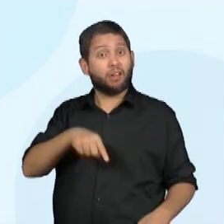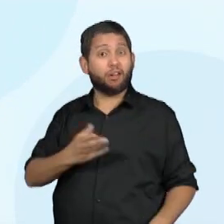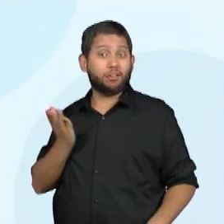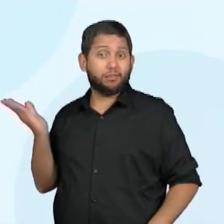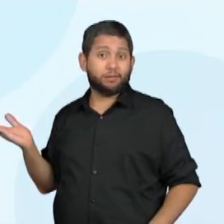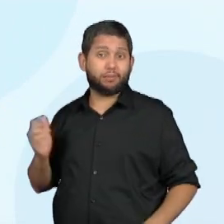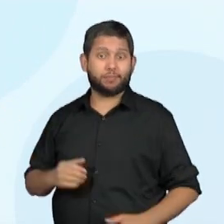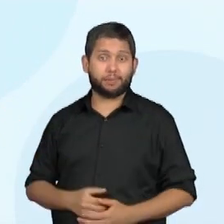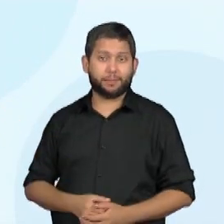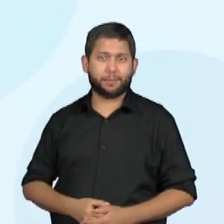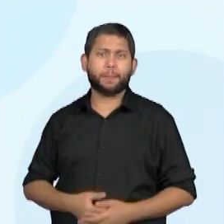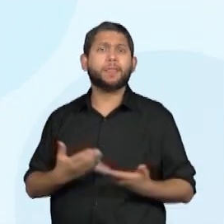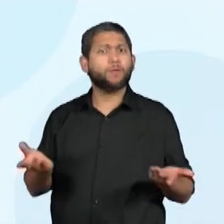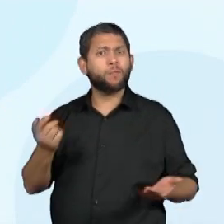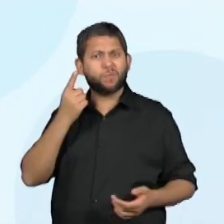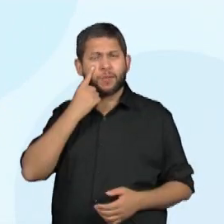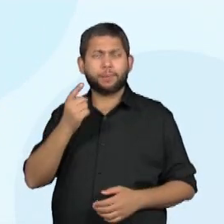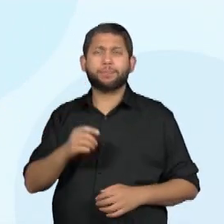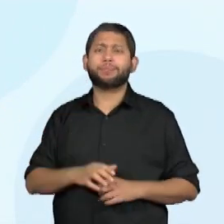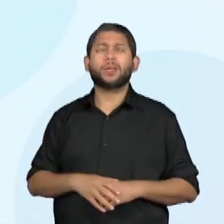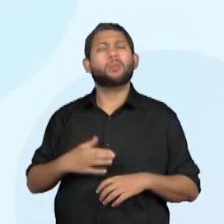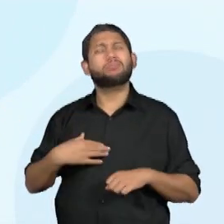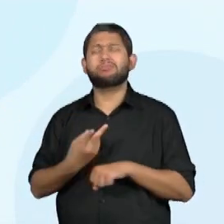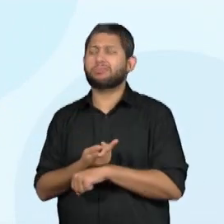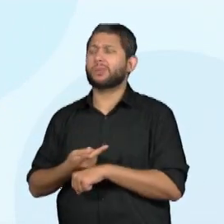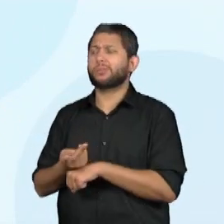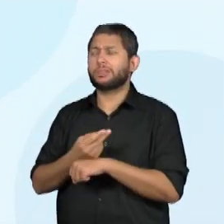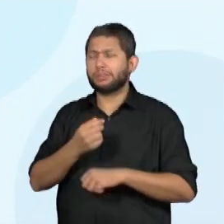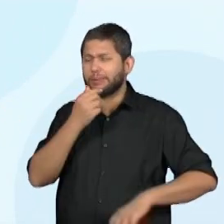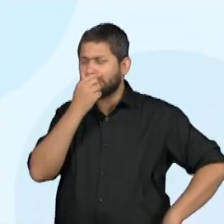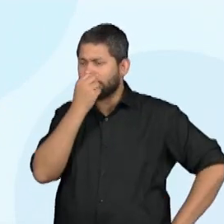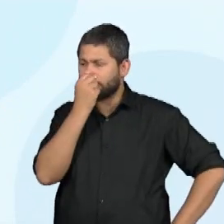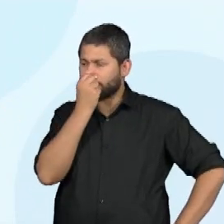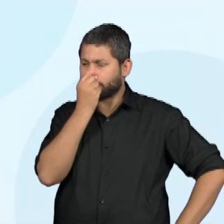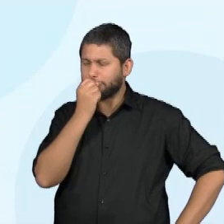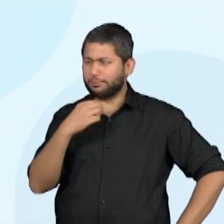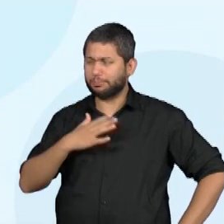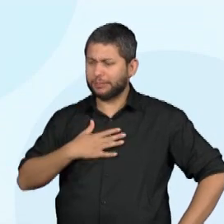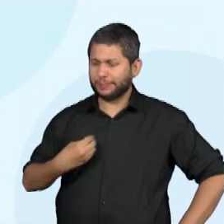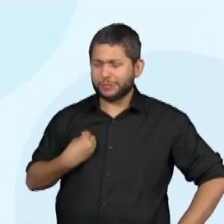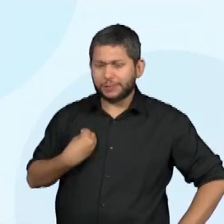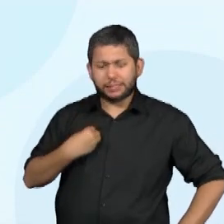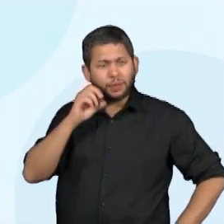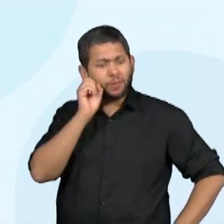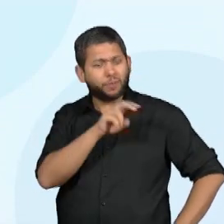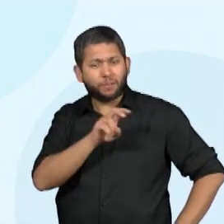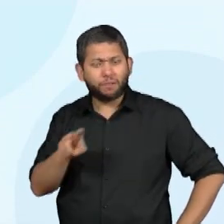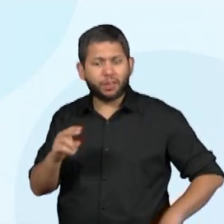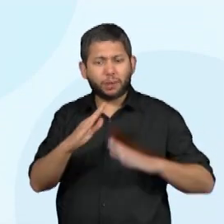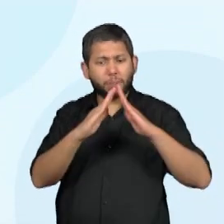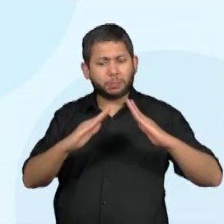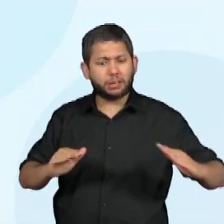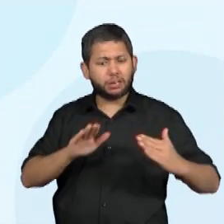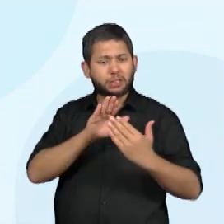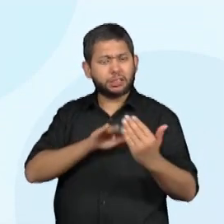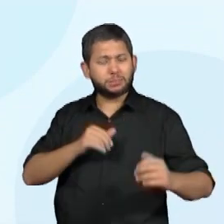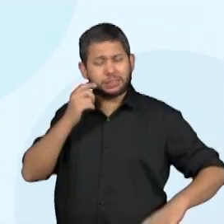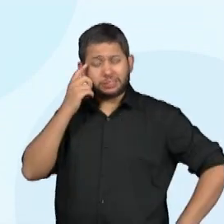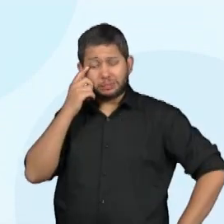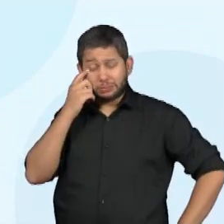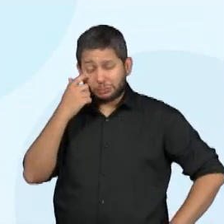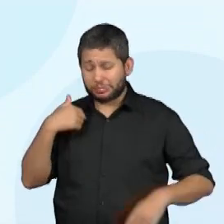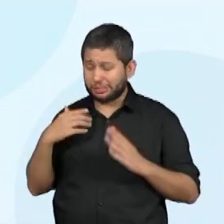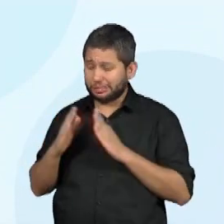nossos cotidianos, eu fiquei procurando, sabe, gente, um objeto que tivesse uma pirâmide na